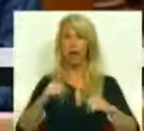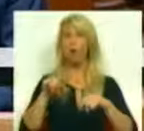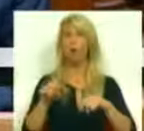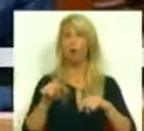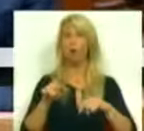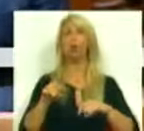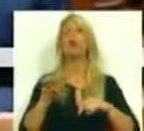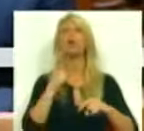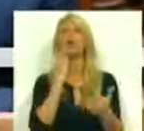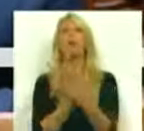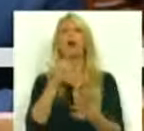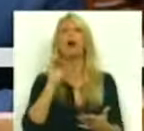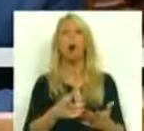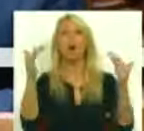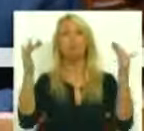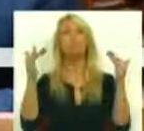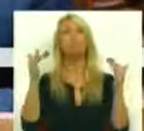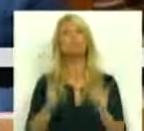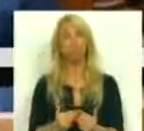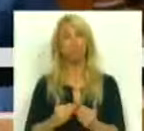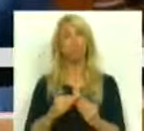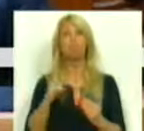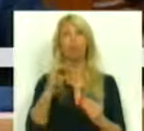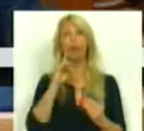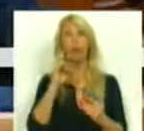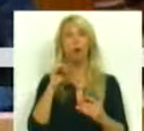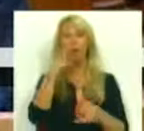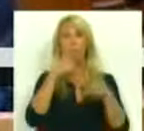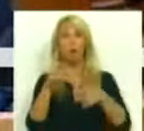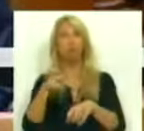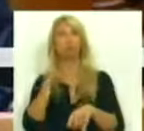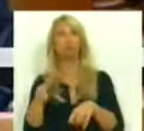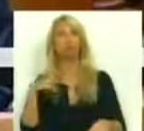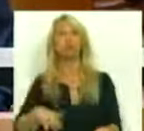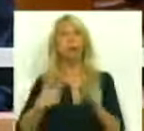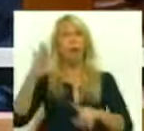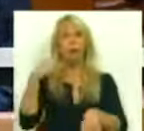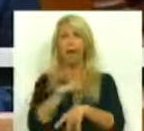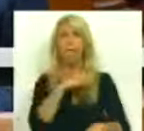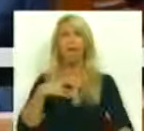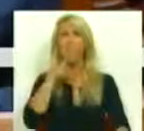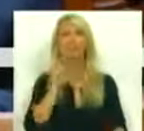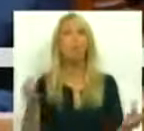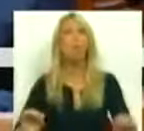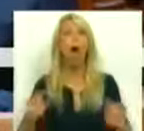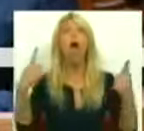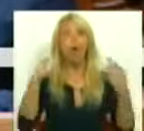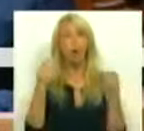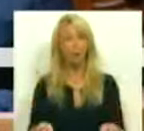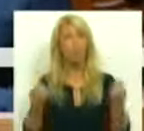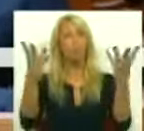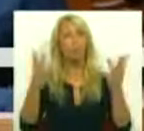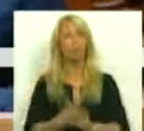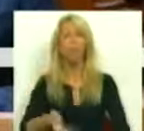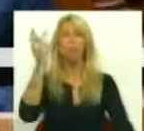vai-se operar uma redução do número de portugueses sem médicos de família. Depois de muitos anos de promessas vãs e